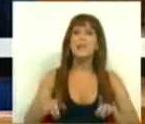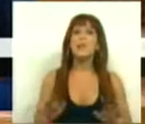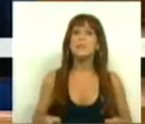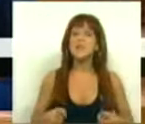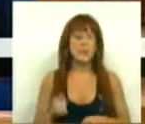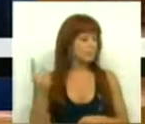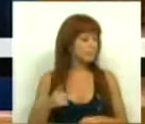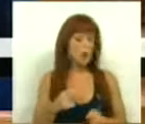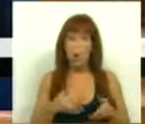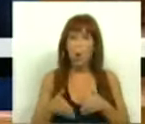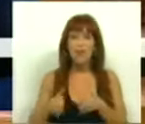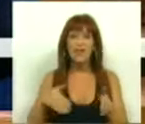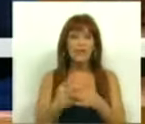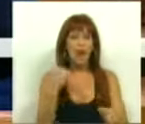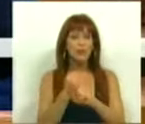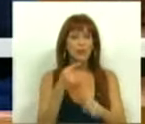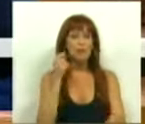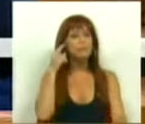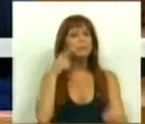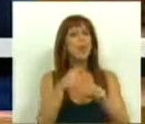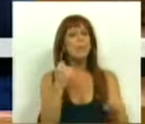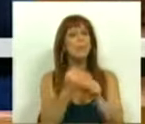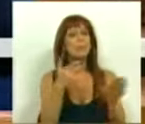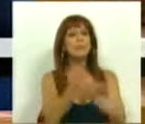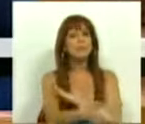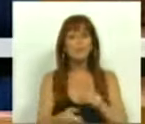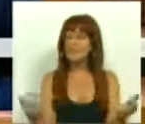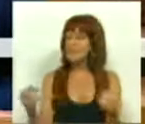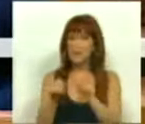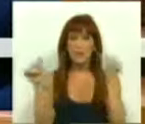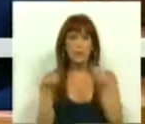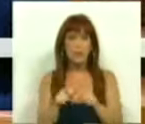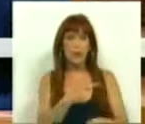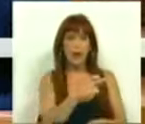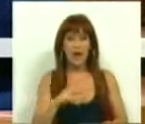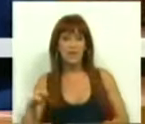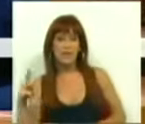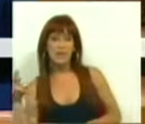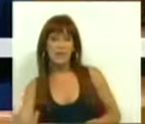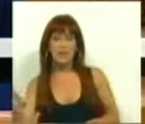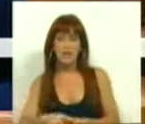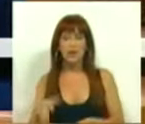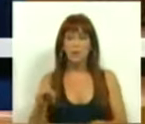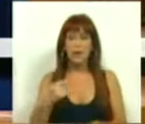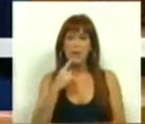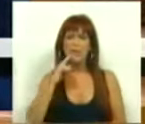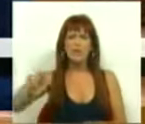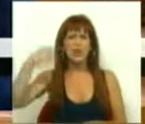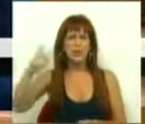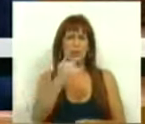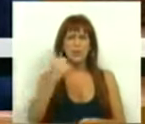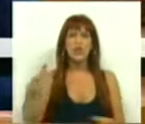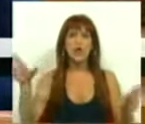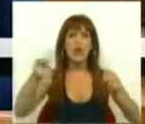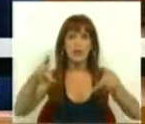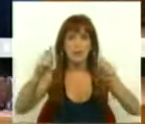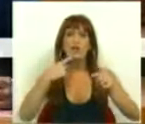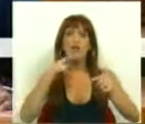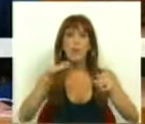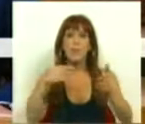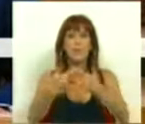ser forçosamente orientada para o trabalho e para o emprego. Aliás, no sistema RVCC, que o PS designou pós-2005 por novas